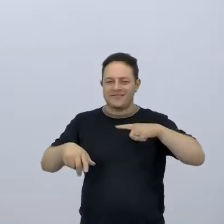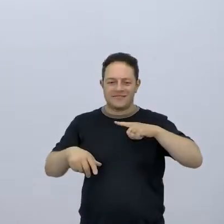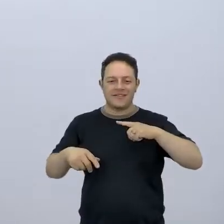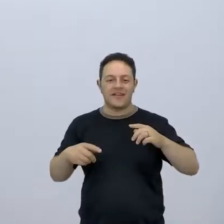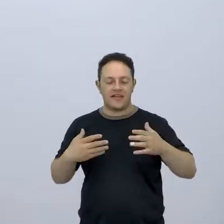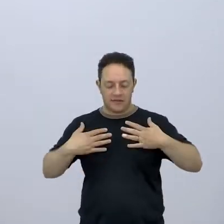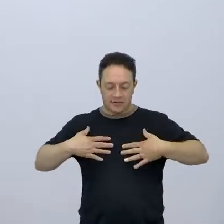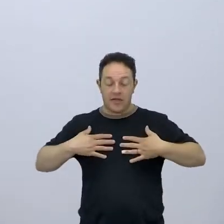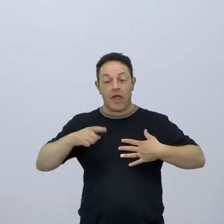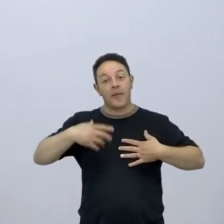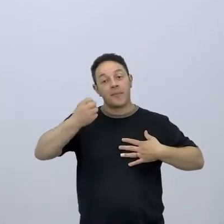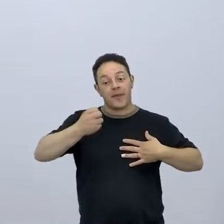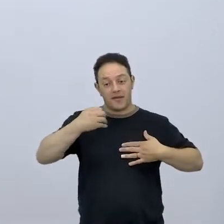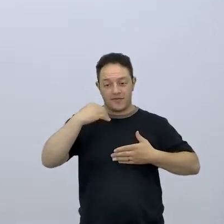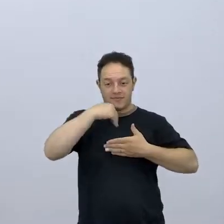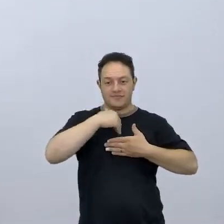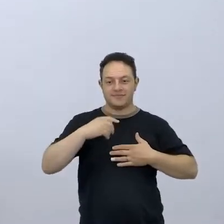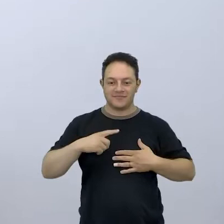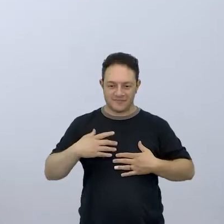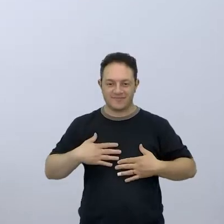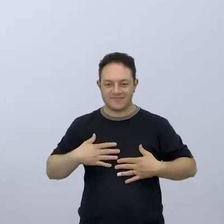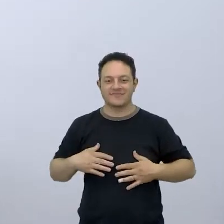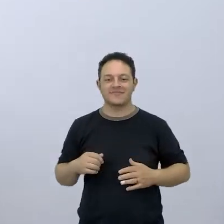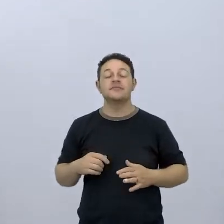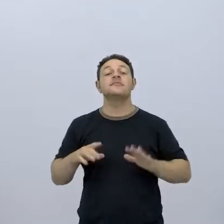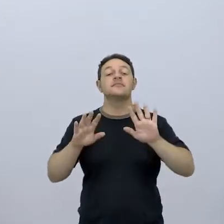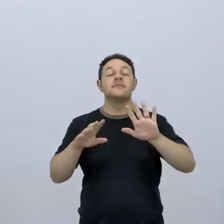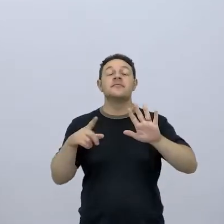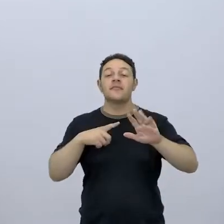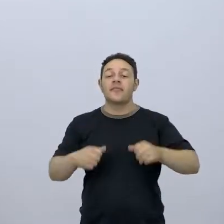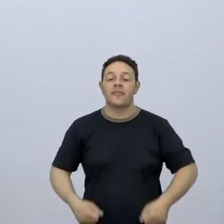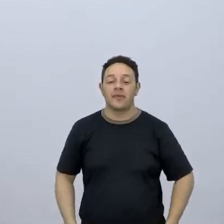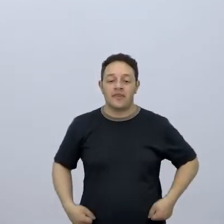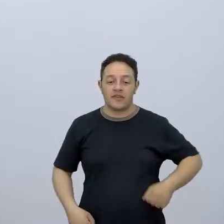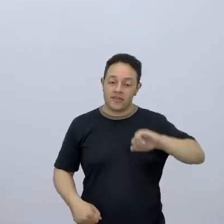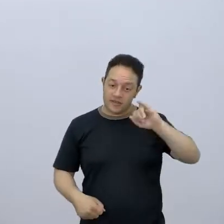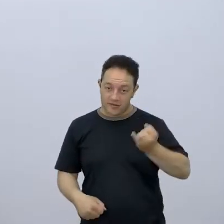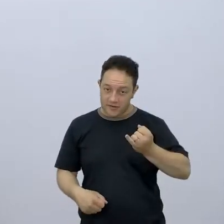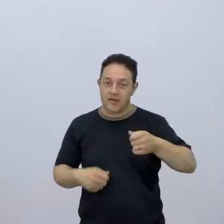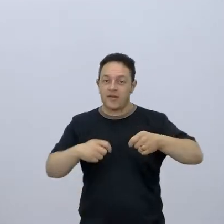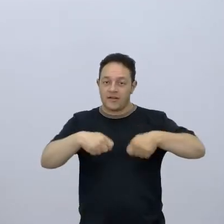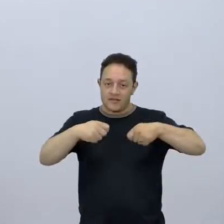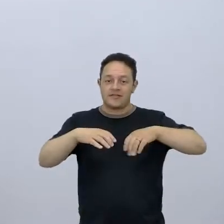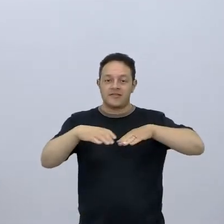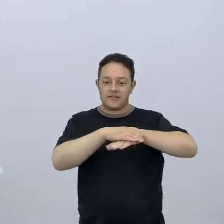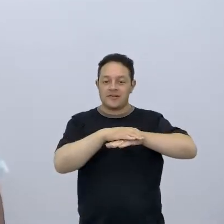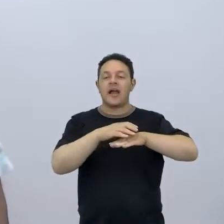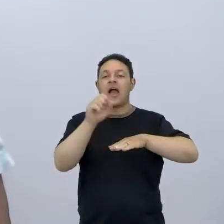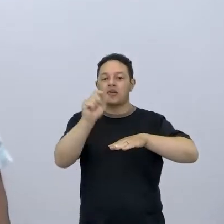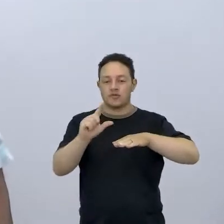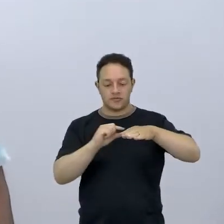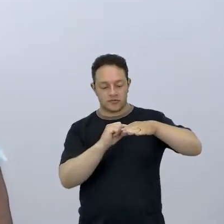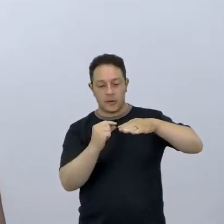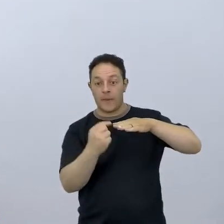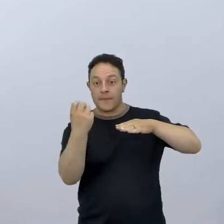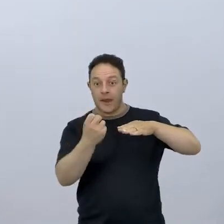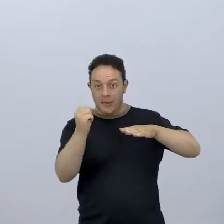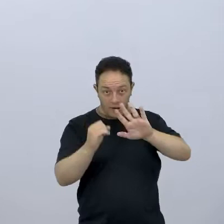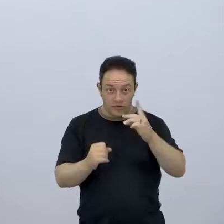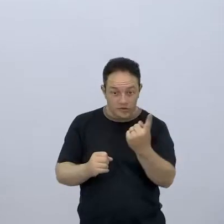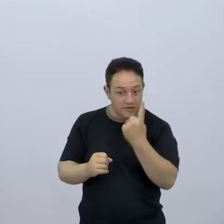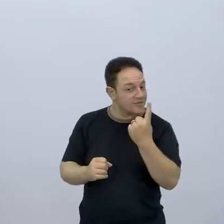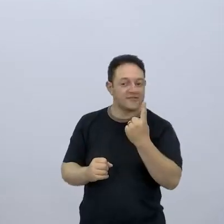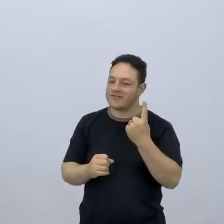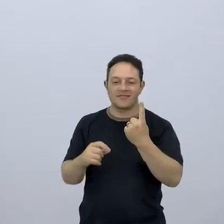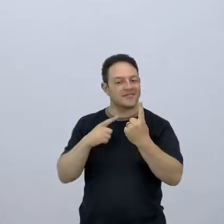fundo da camisa ele é branco, né? E eu tô usando uma calça jeans, um sapato azul de sola branca e eu não tô sozinho.